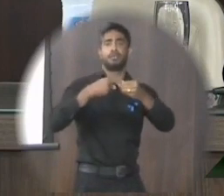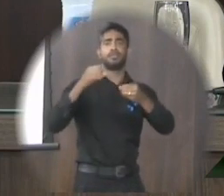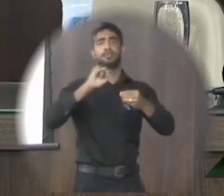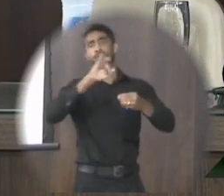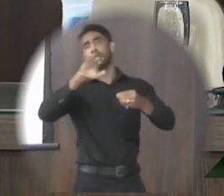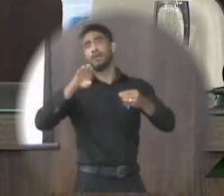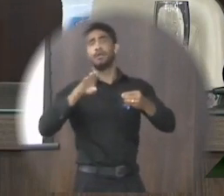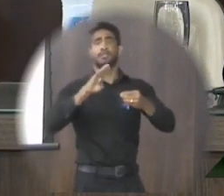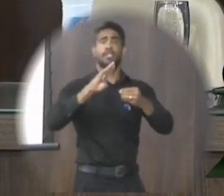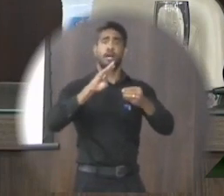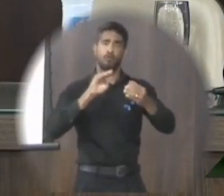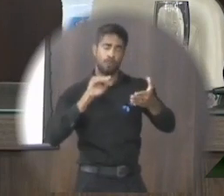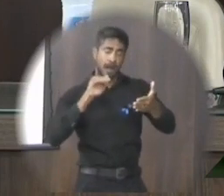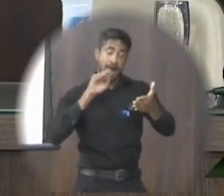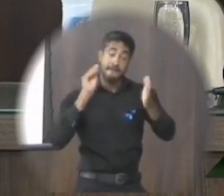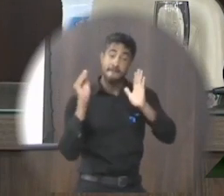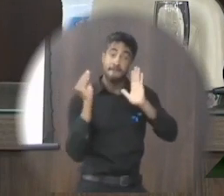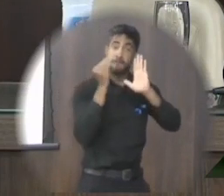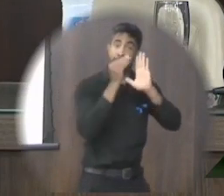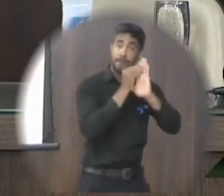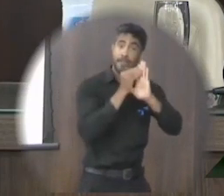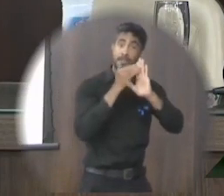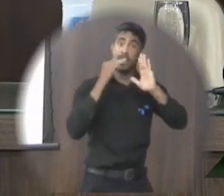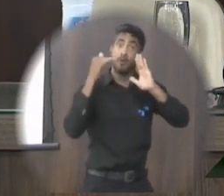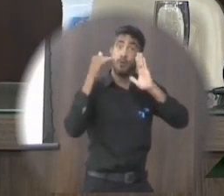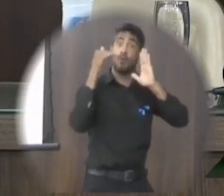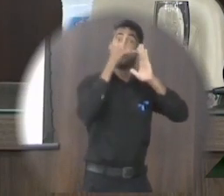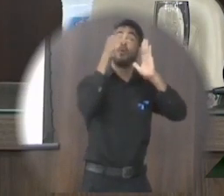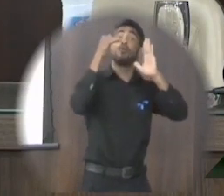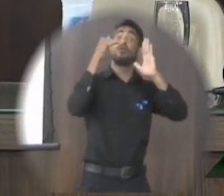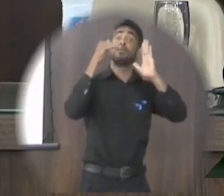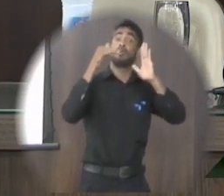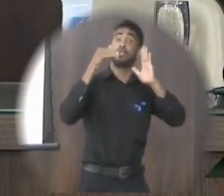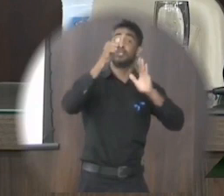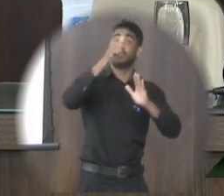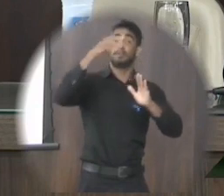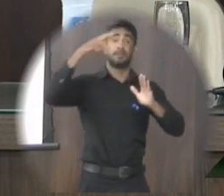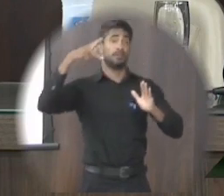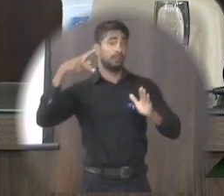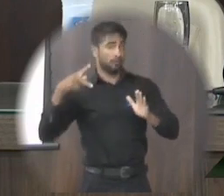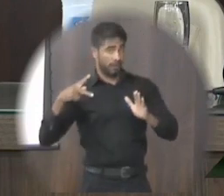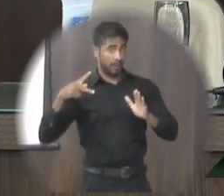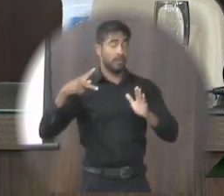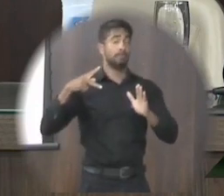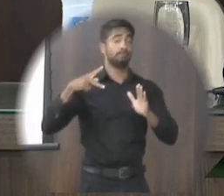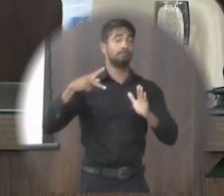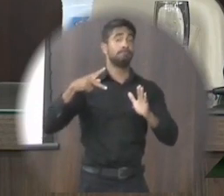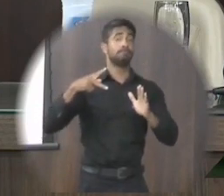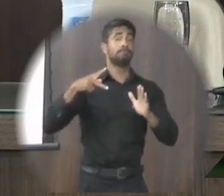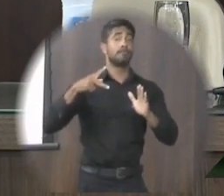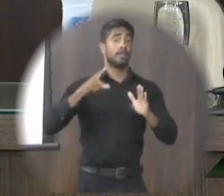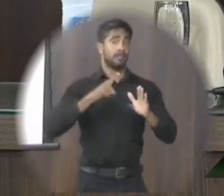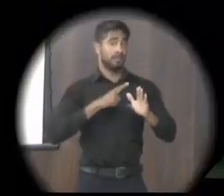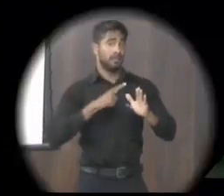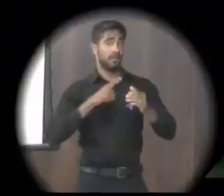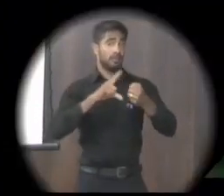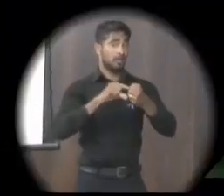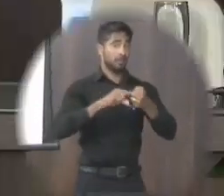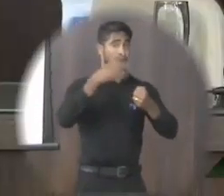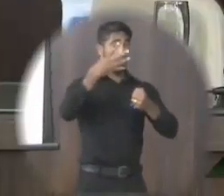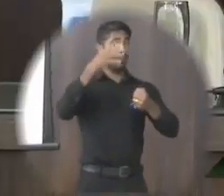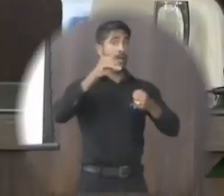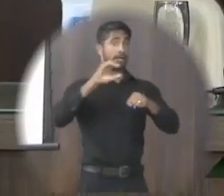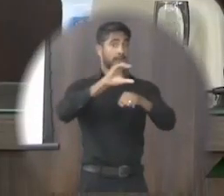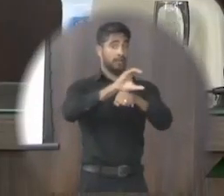Janaúba, fixa o limite máximo para a concessão de aposentadorias e pensões pelo regime de previdência, de que trata o artigo 40